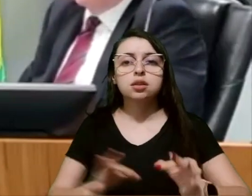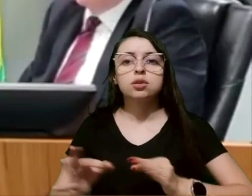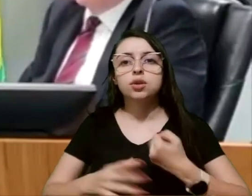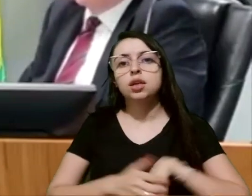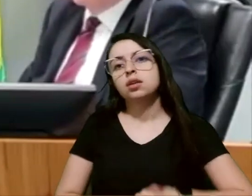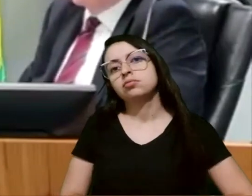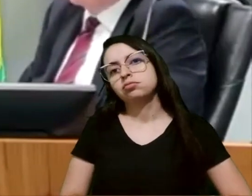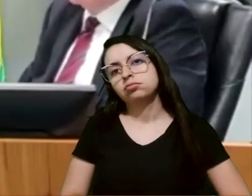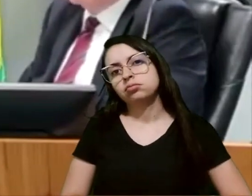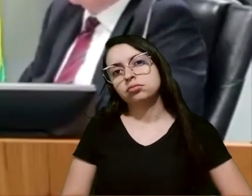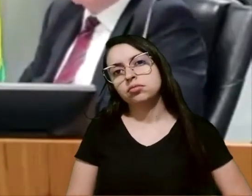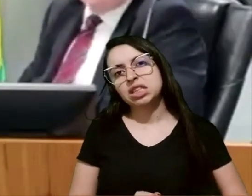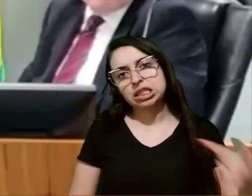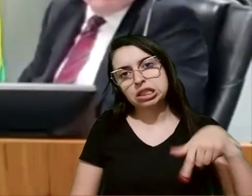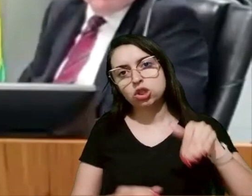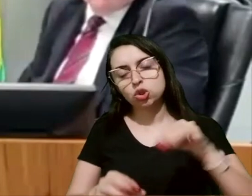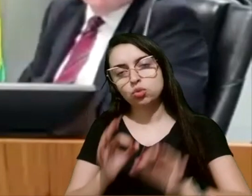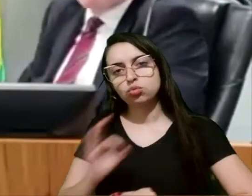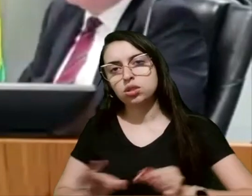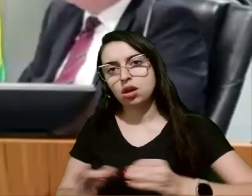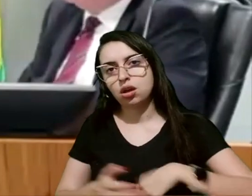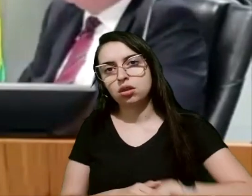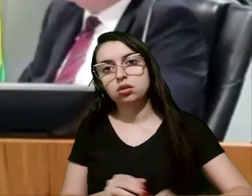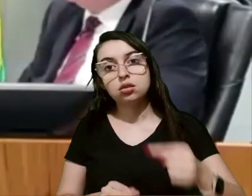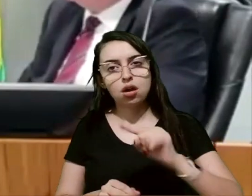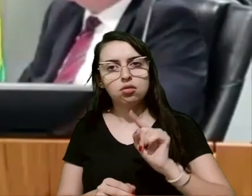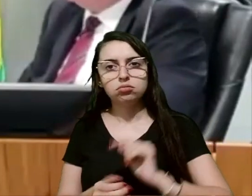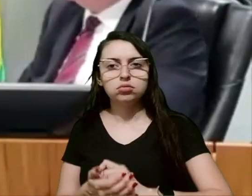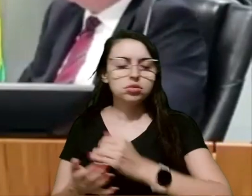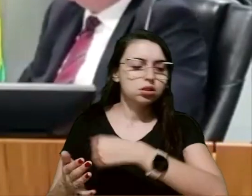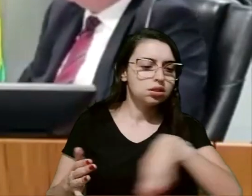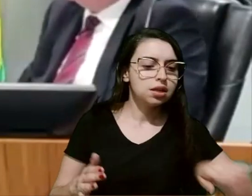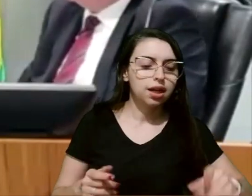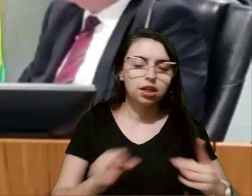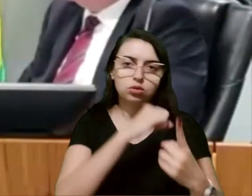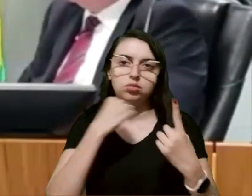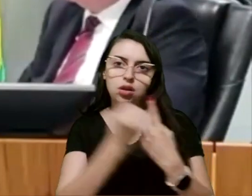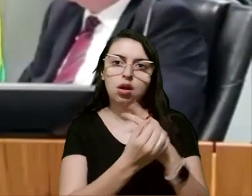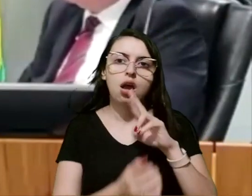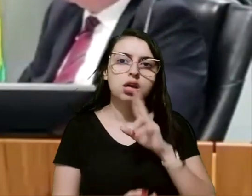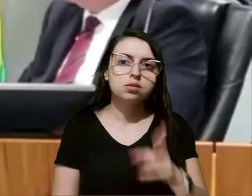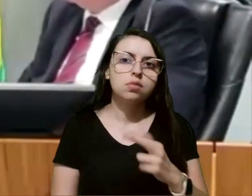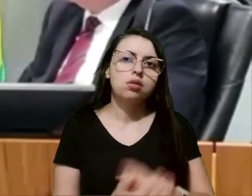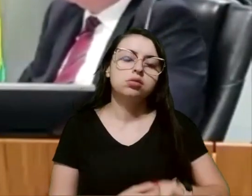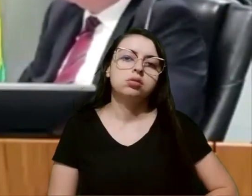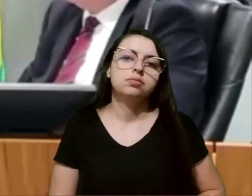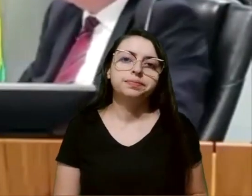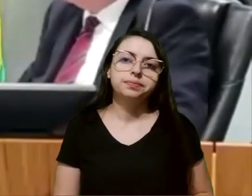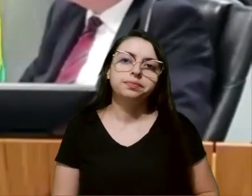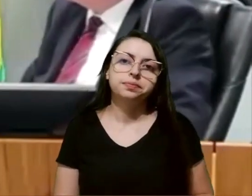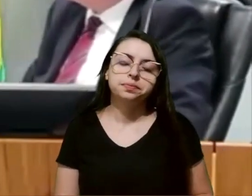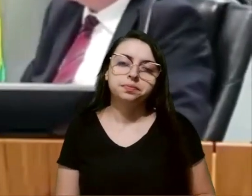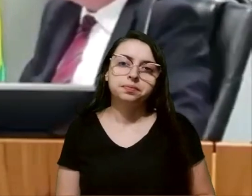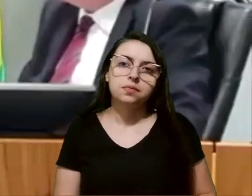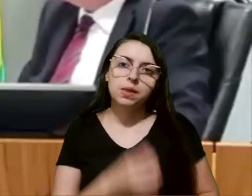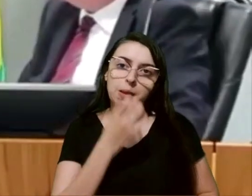jurídica, eles não devem entrar no sistema. Eles têm que ser resolvidos pela própria sociedade.